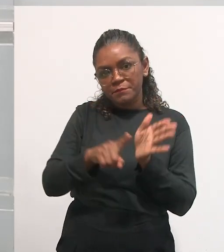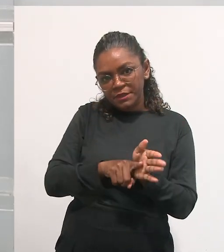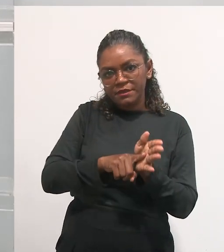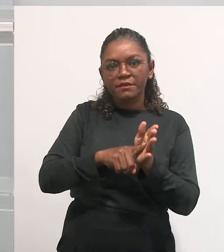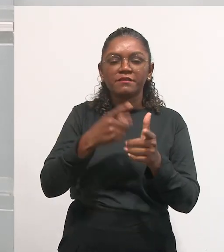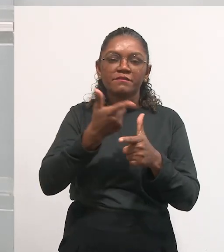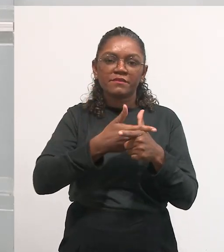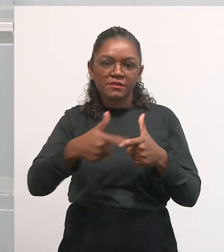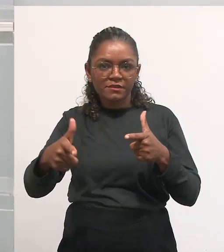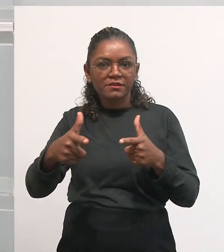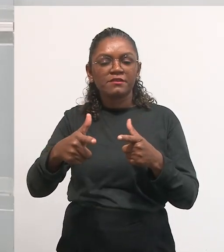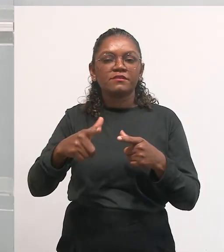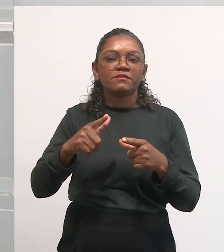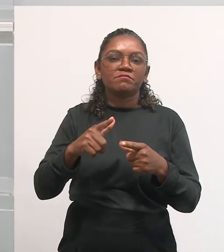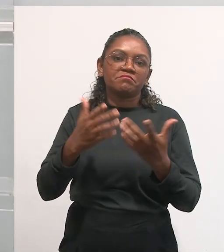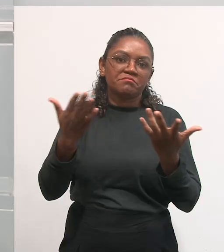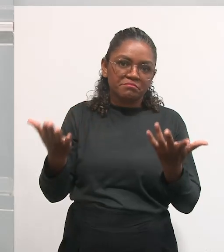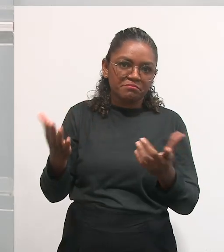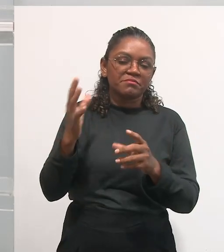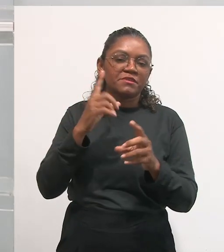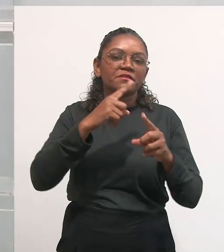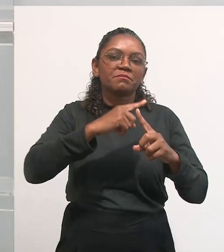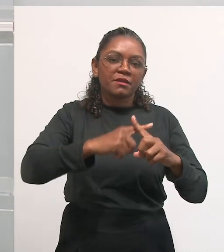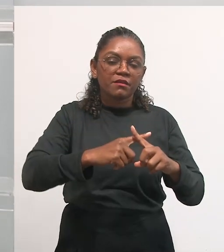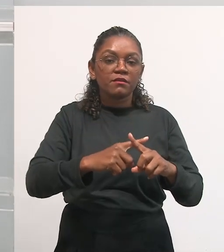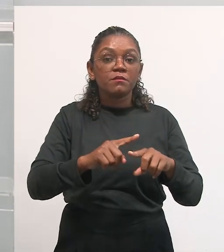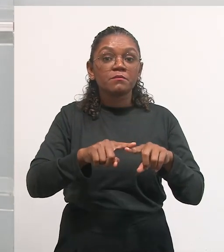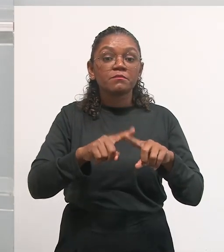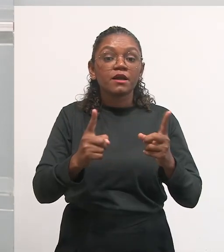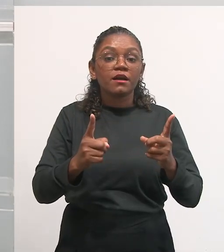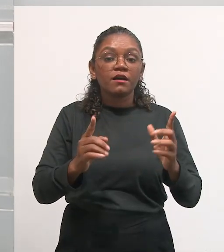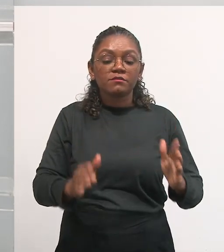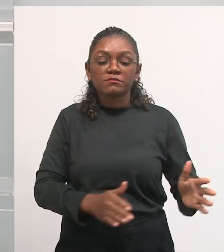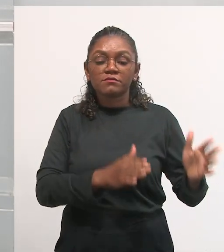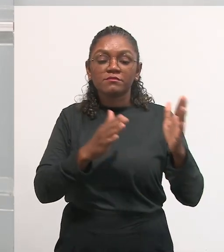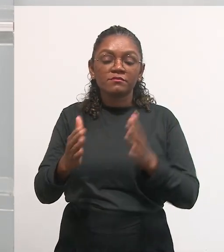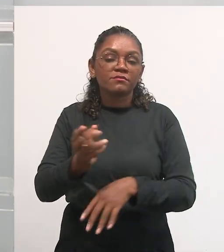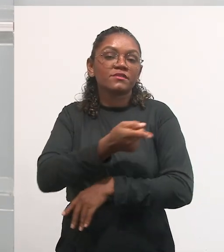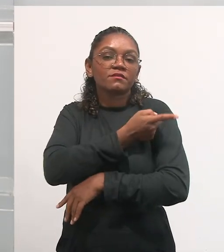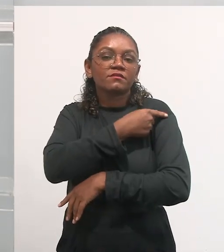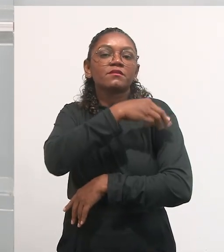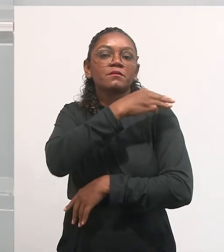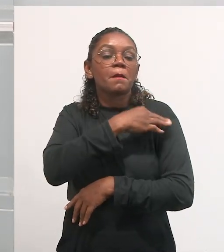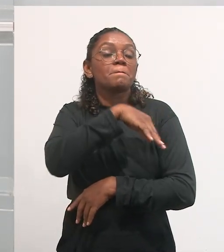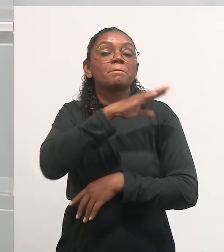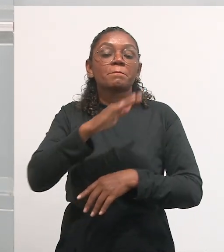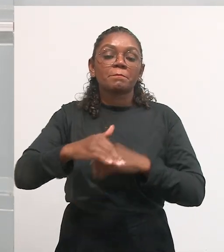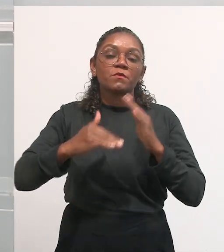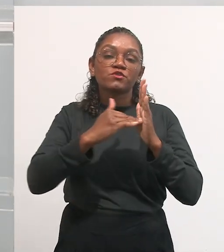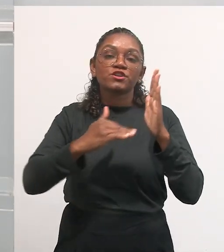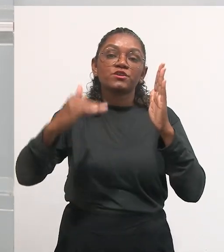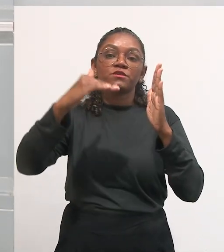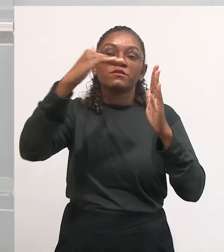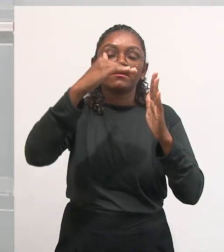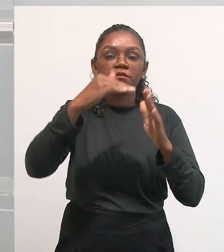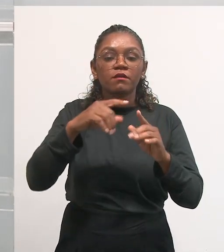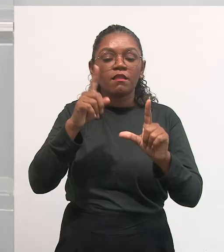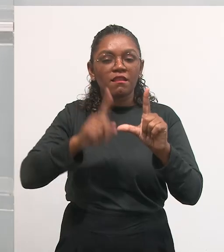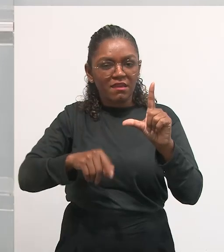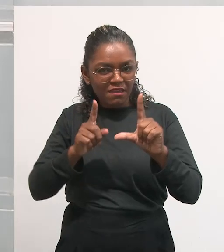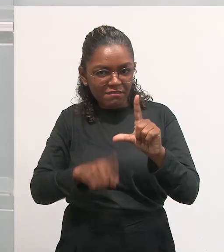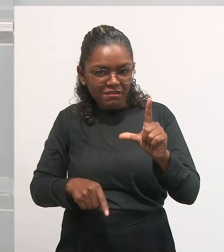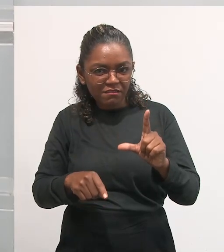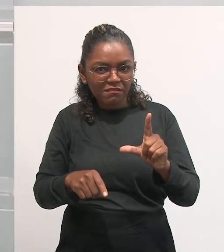quê Olha só porque aprender a ler e escrever é mais do que decodificar é mais do que eu saber as letras do que eu saber as